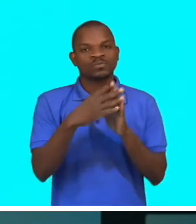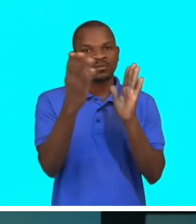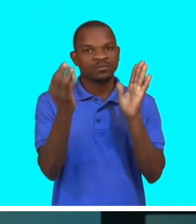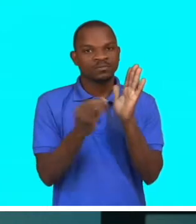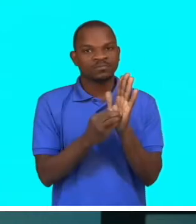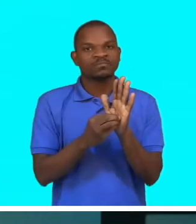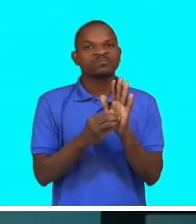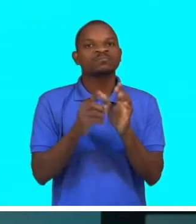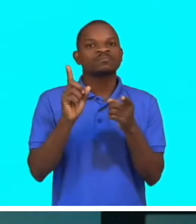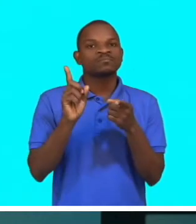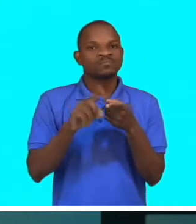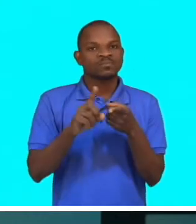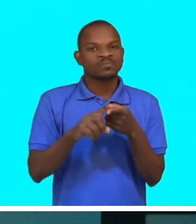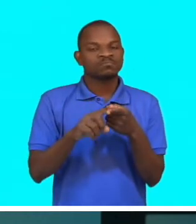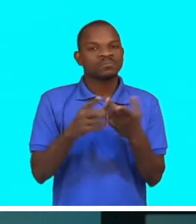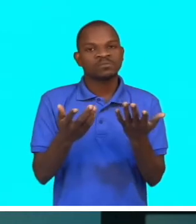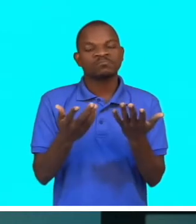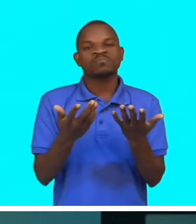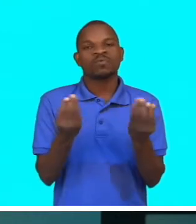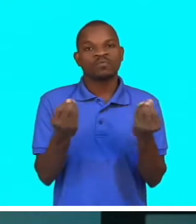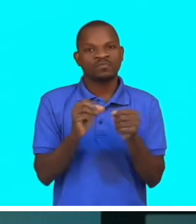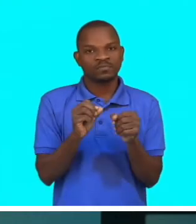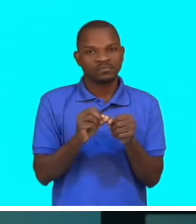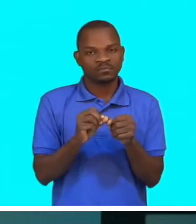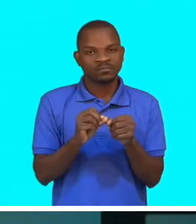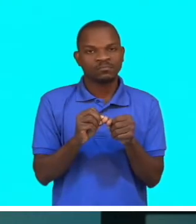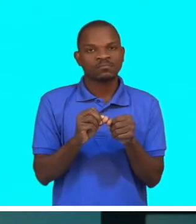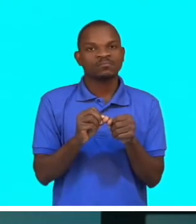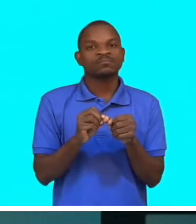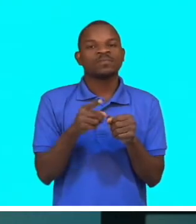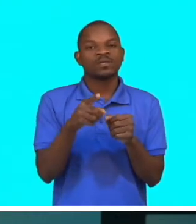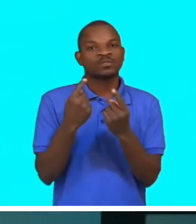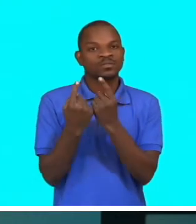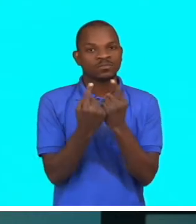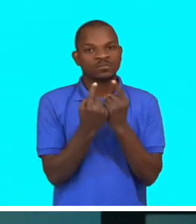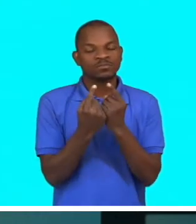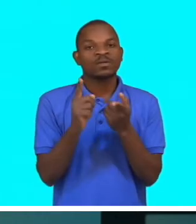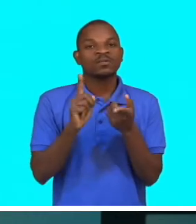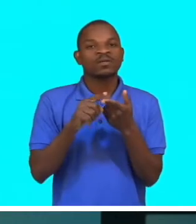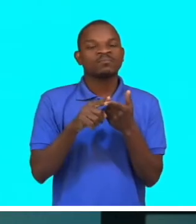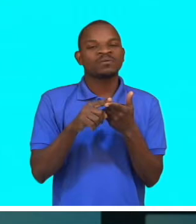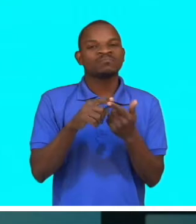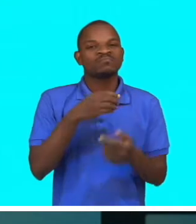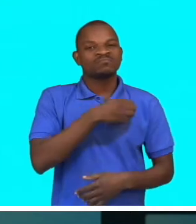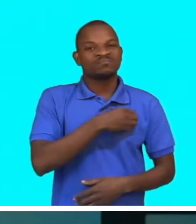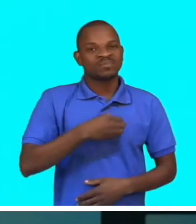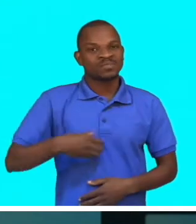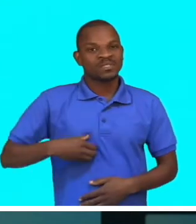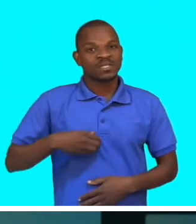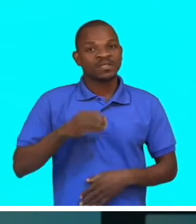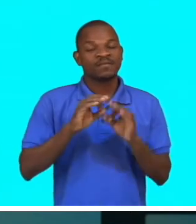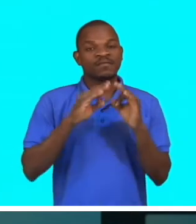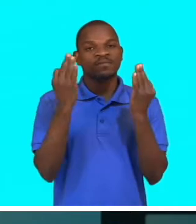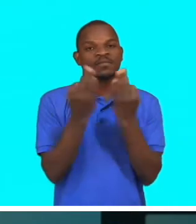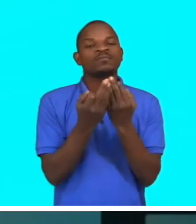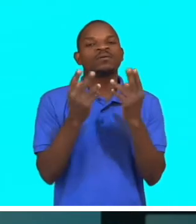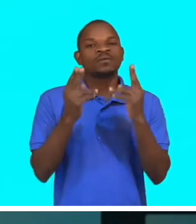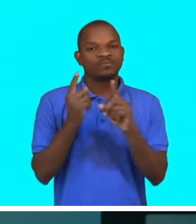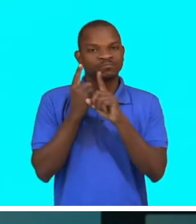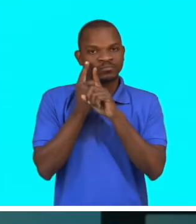trabalhar com esta situação. Aliás, o presidente da Federação também assistiu a este jogo